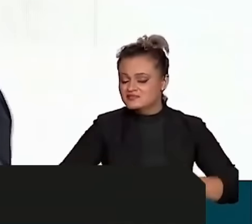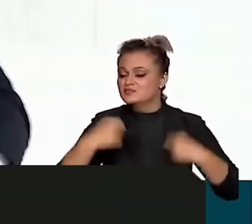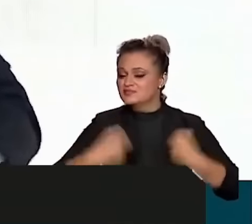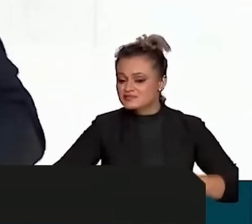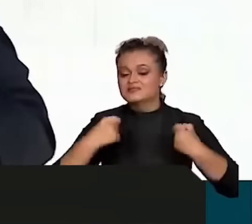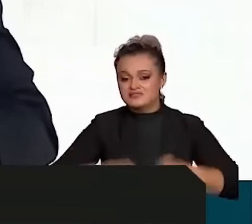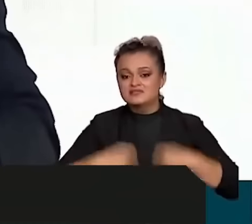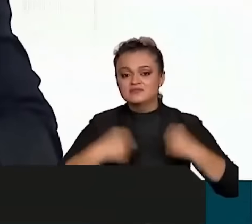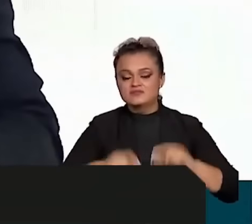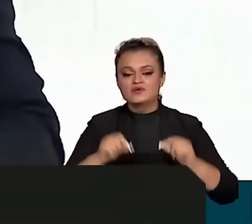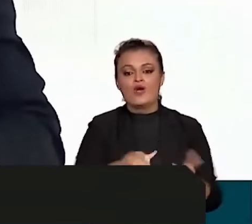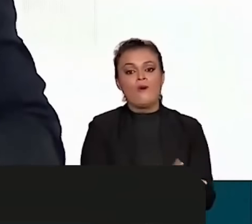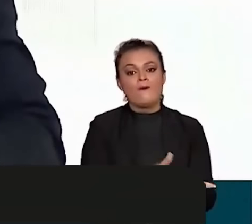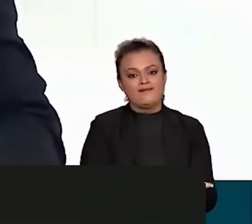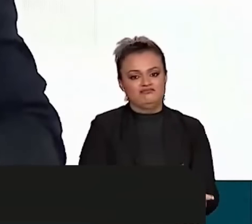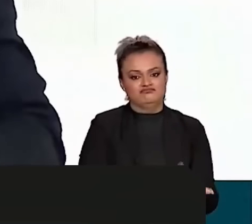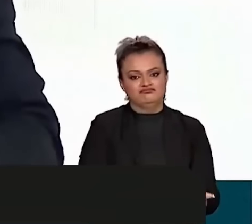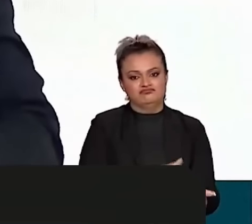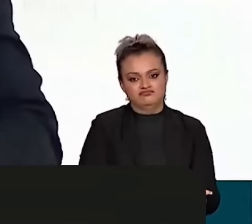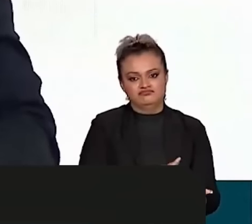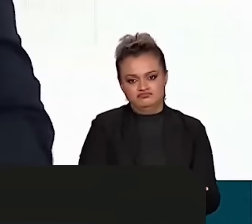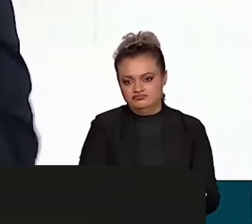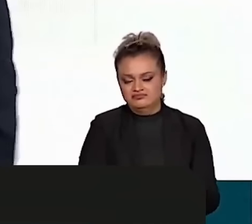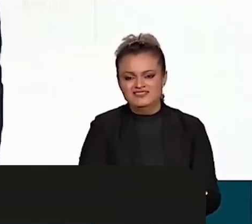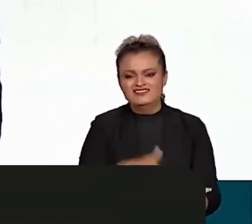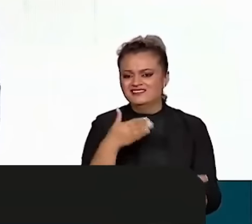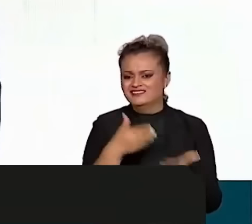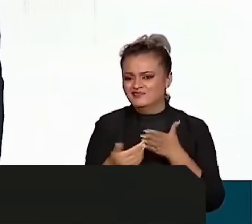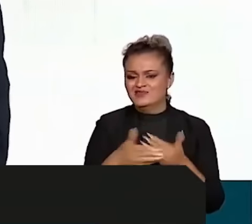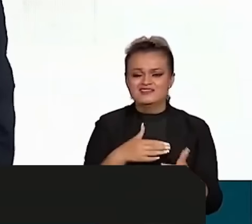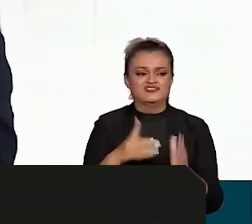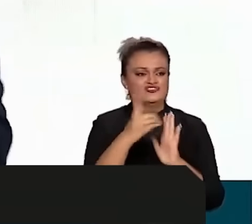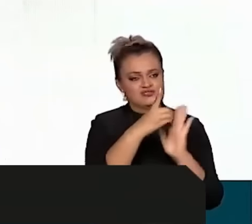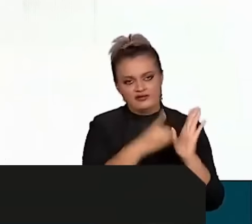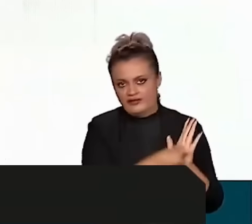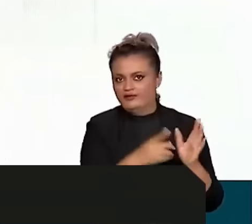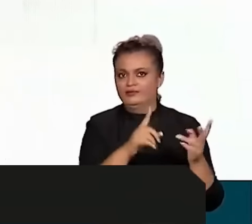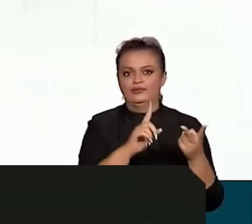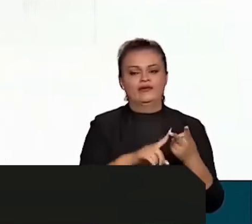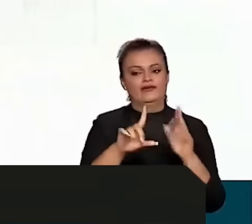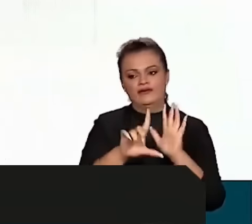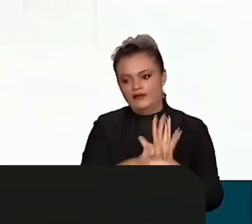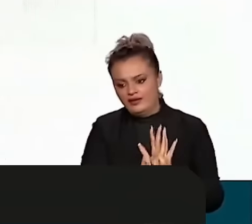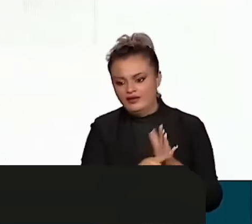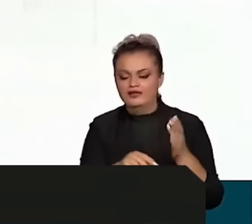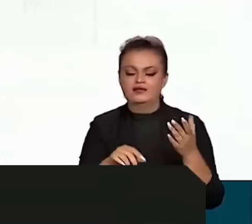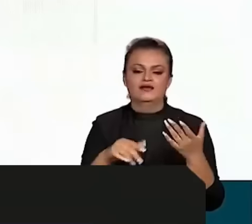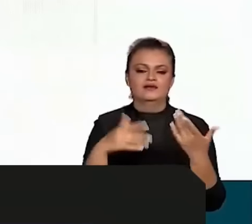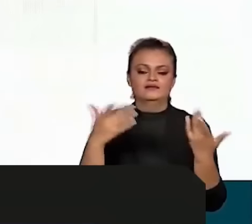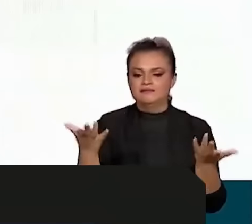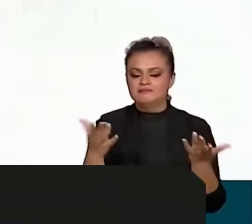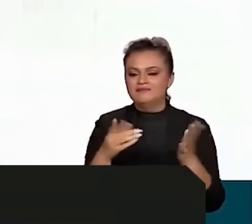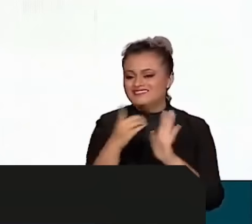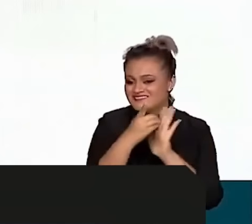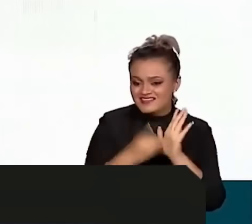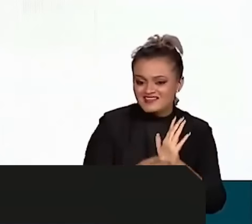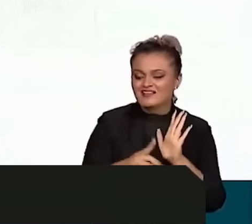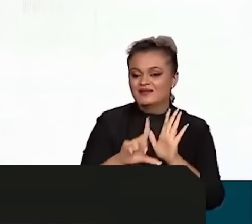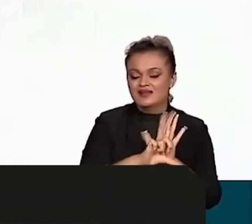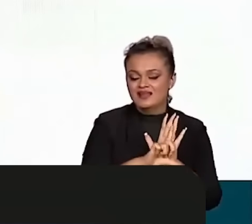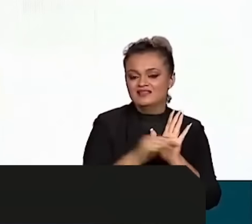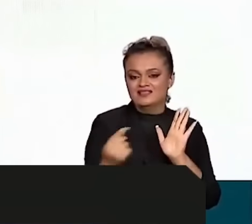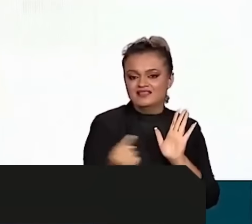país. Em um evento com representantes da indústria farmacêutica em São Paulo, Lula afirmou que a Anvisa precisa